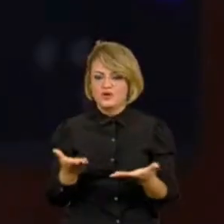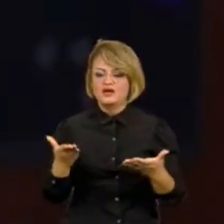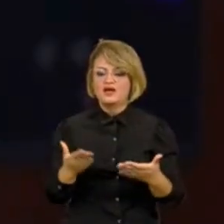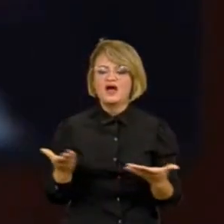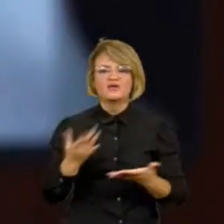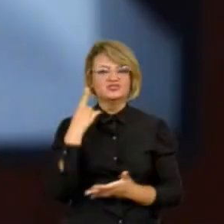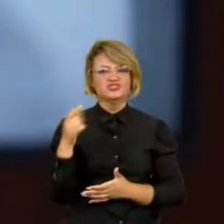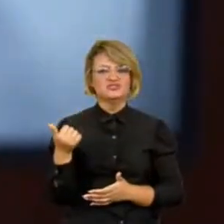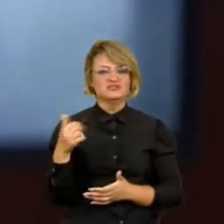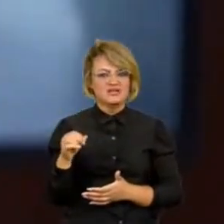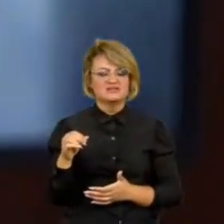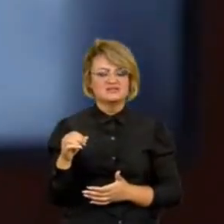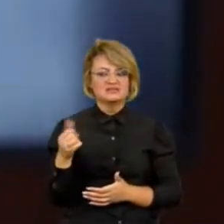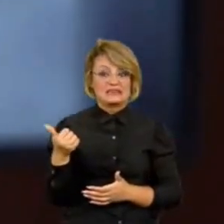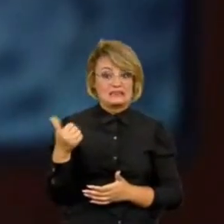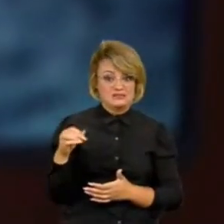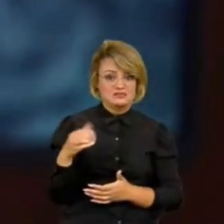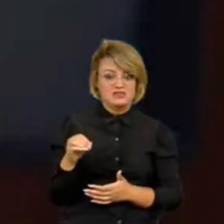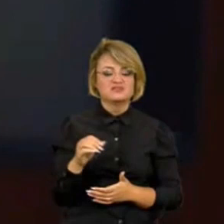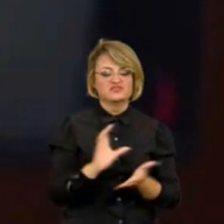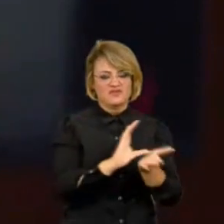municípios e estados brasileiros, e cerca de